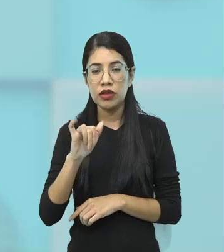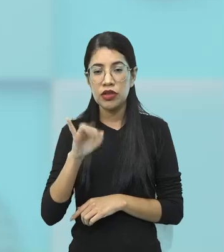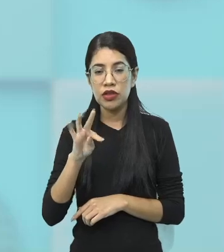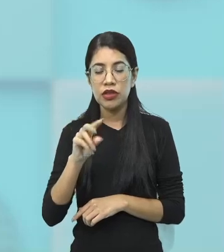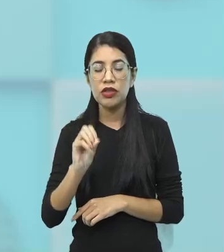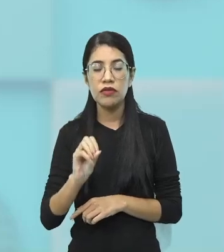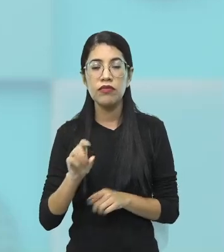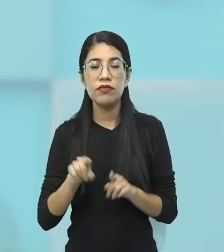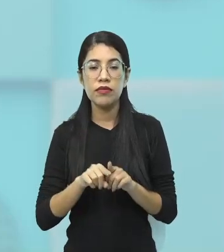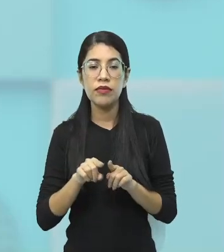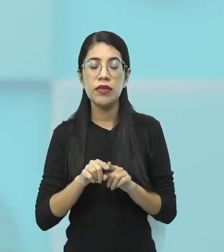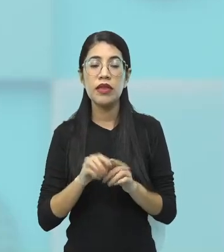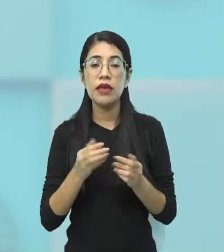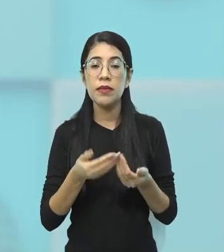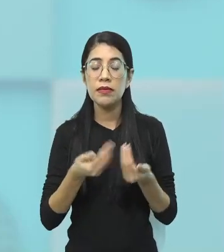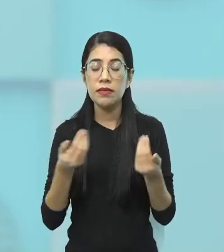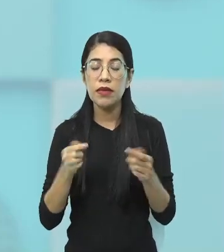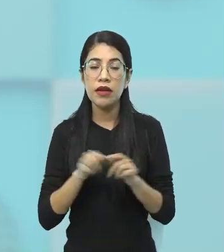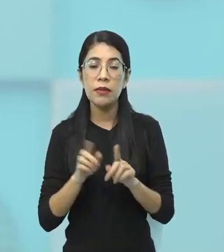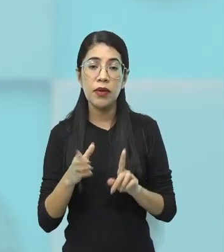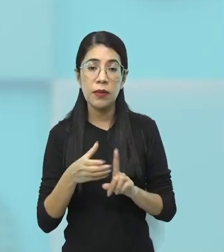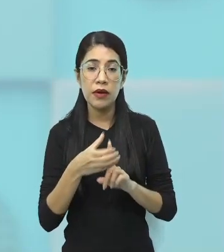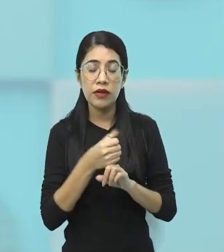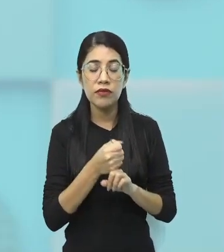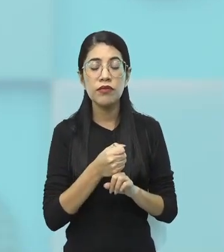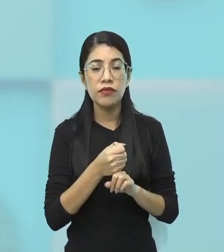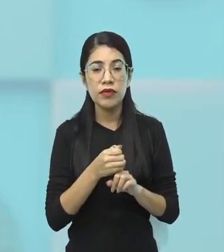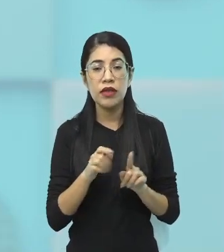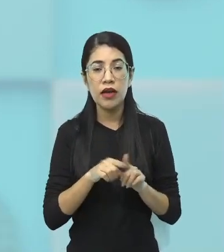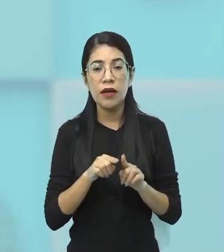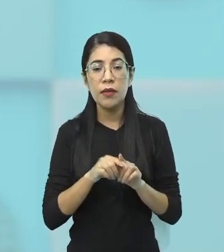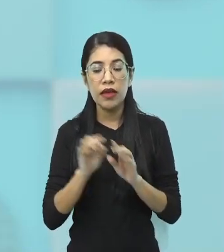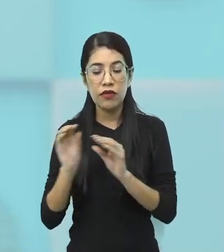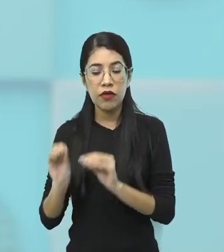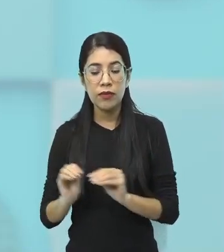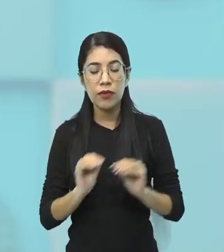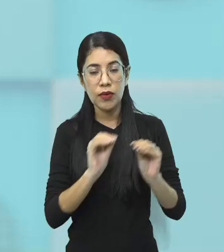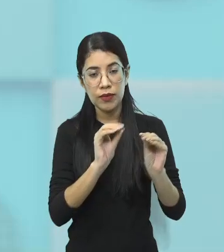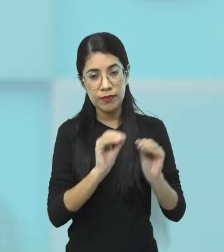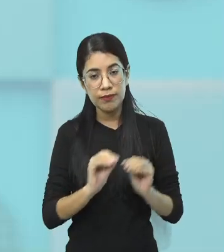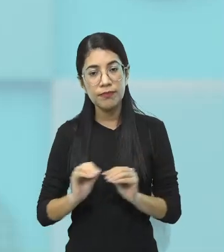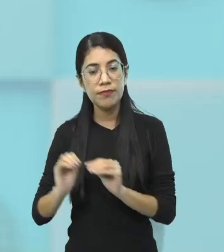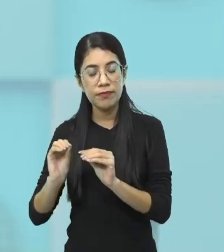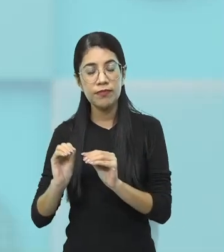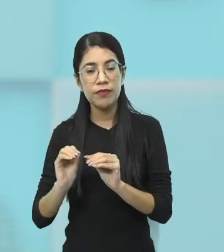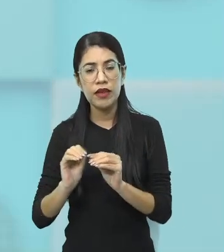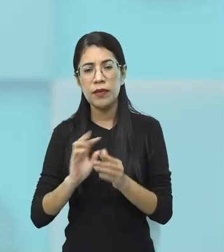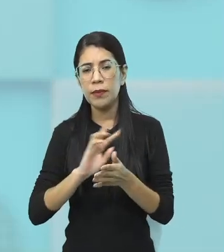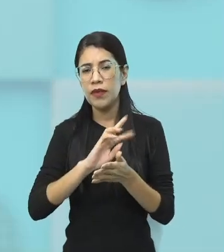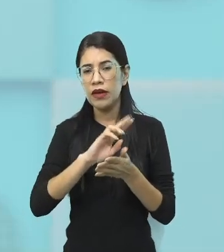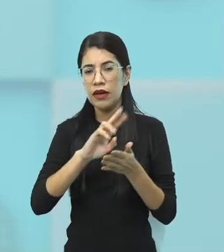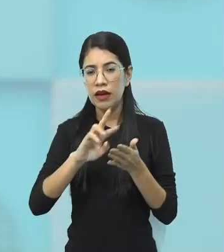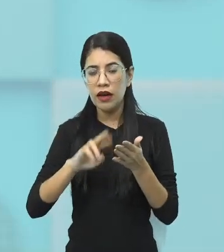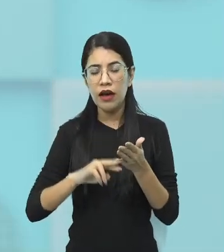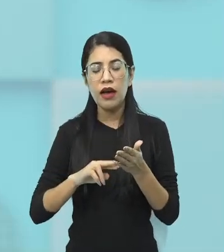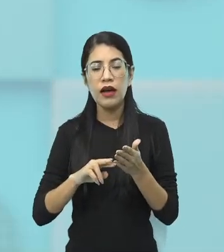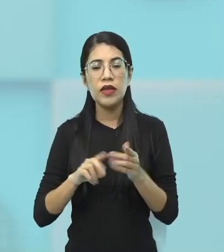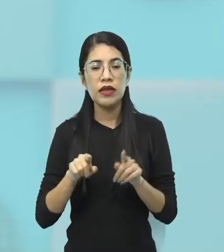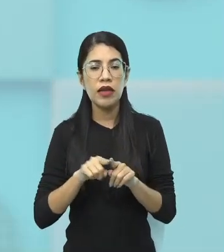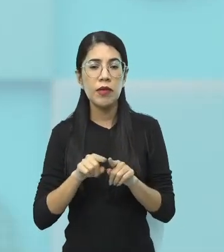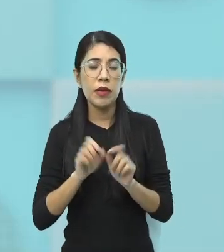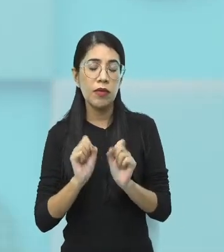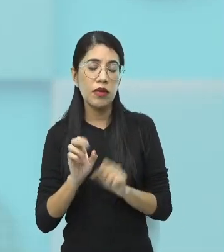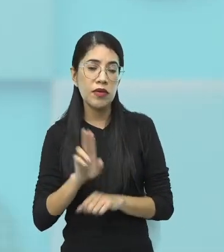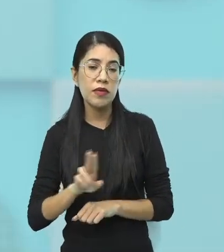viu? Separar o adjunto adverbial deslocado, entre outros, né? A gente também utiliza a vírgula para quê?